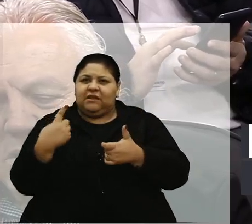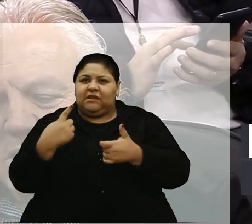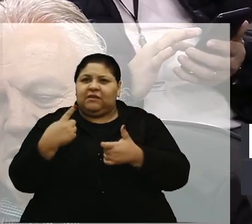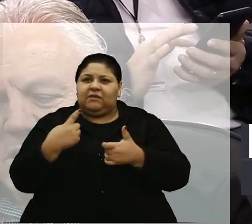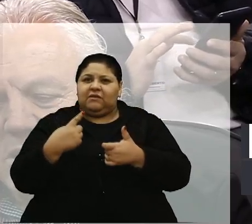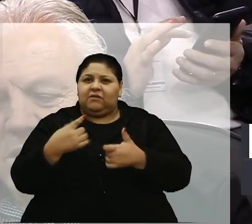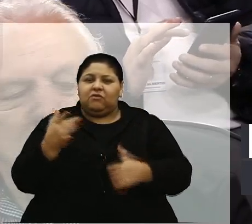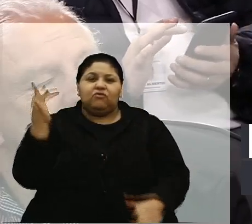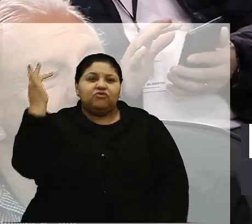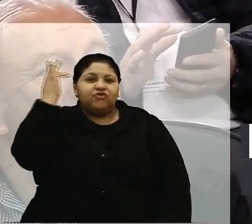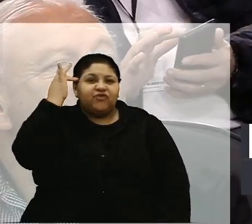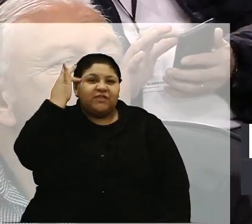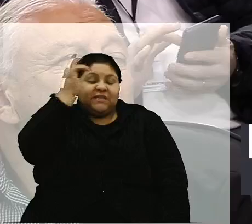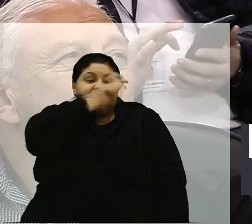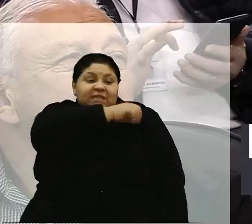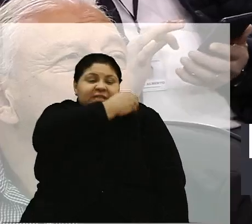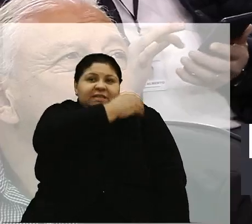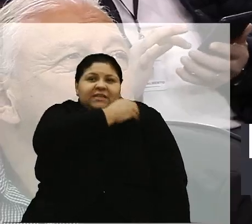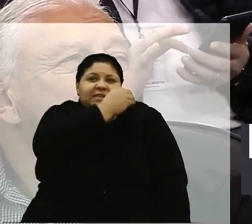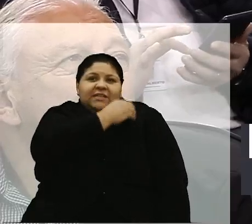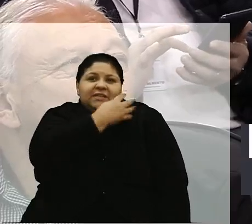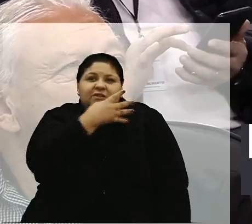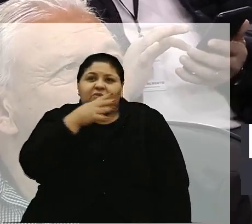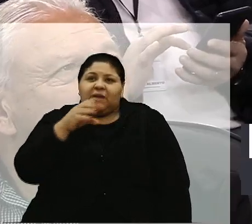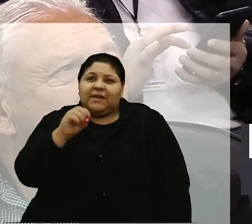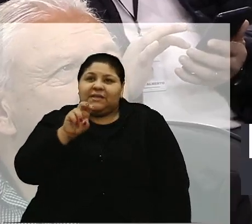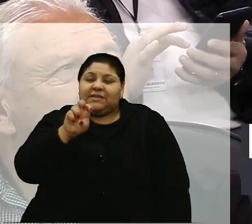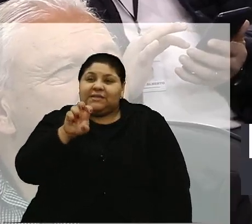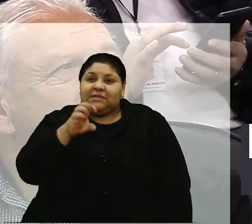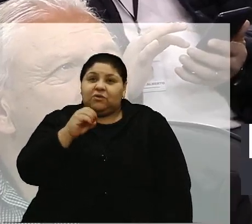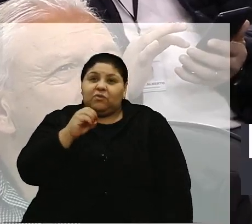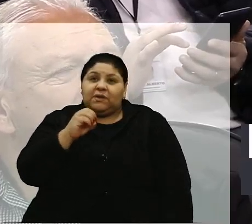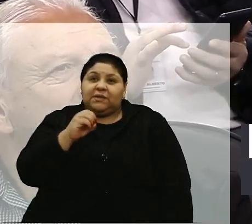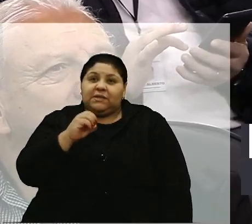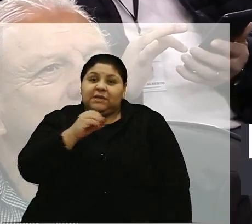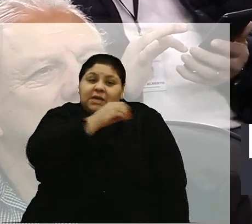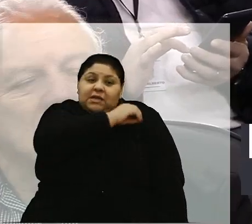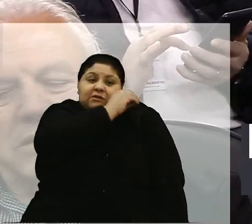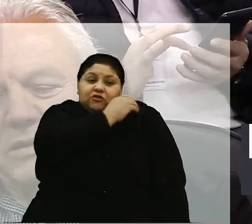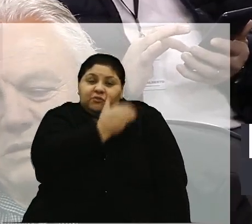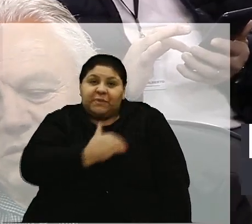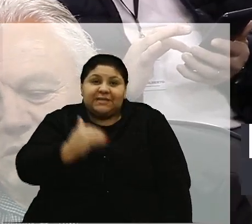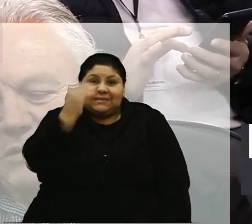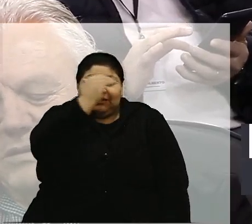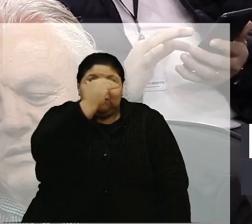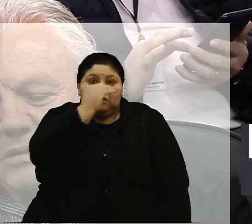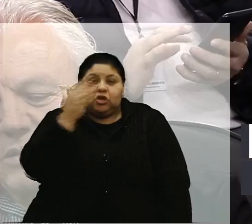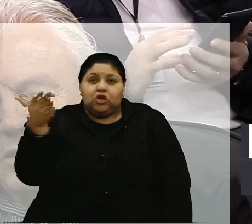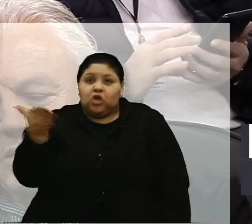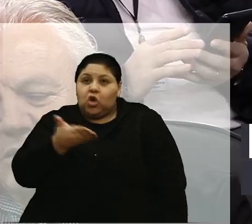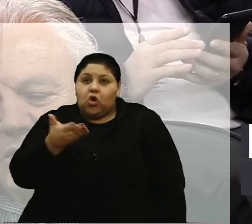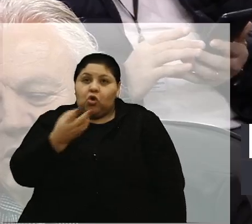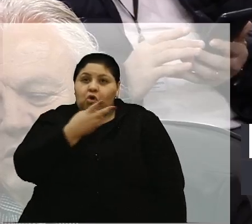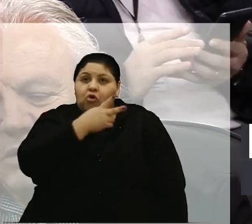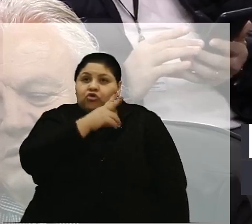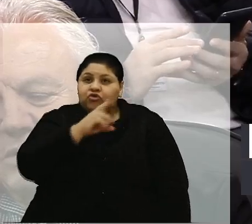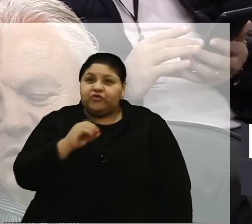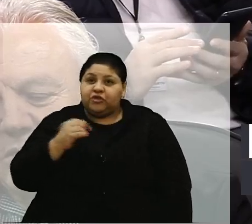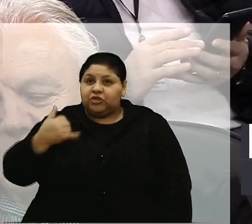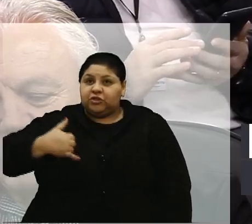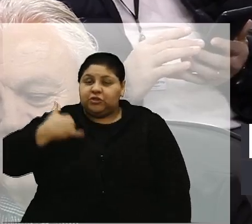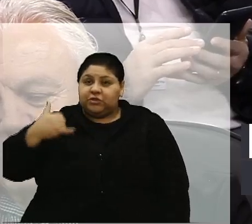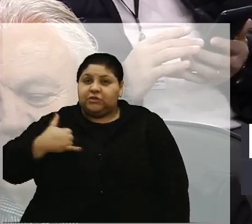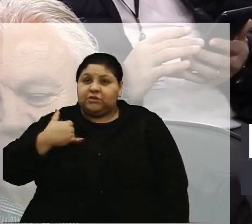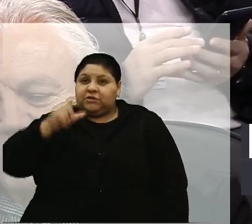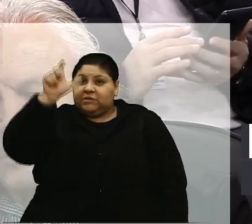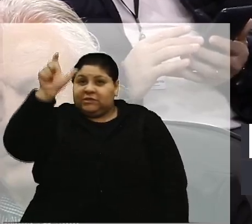em álcool tinham 40, 50 anos para cima. Hoje, 20 anos, tem pessoas sendo internadas aqui com